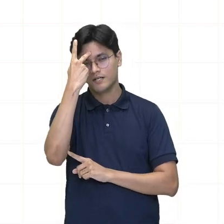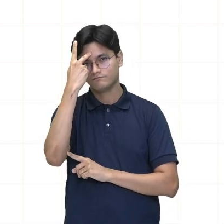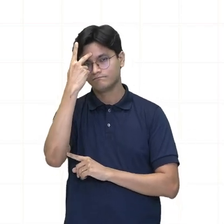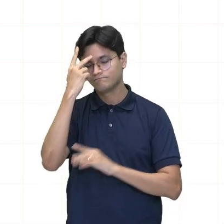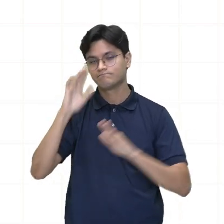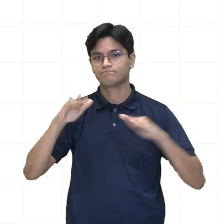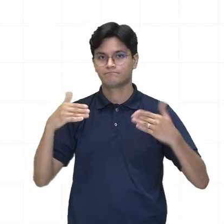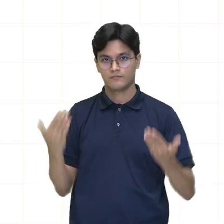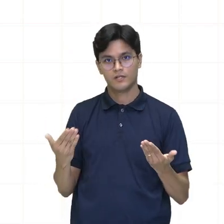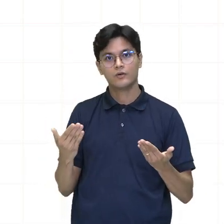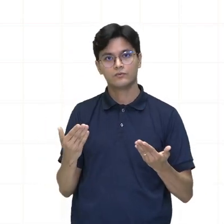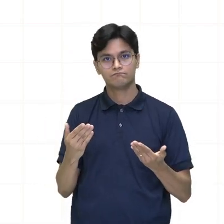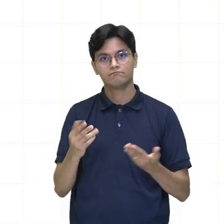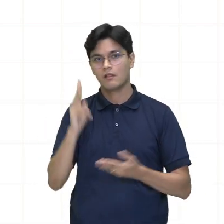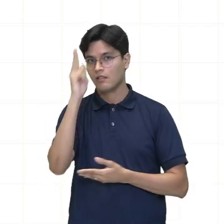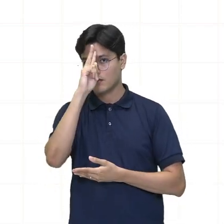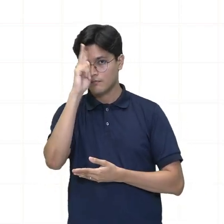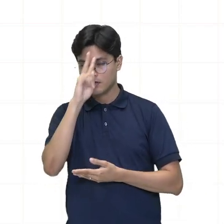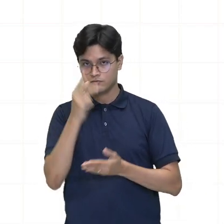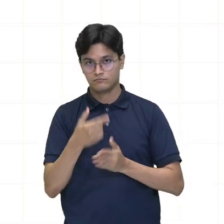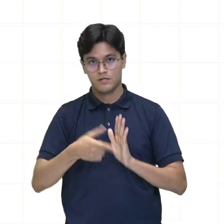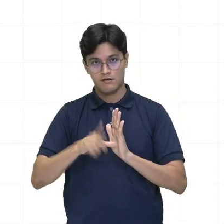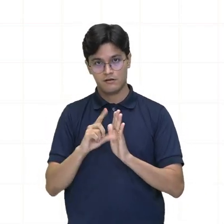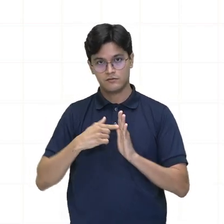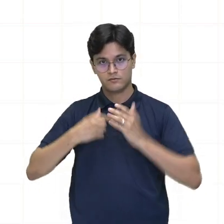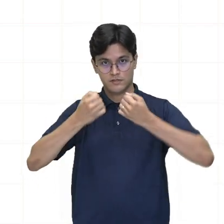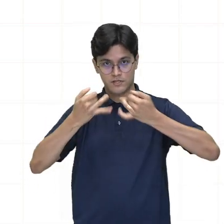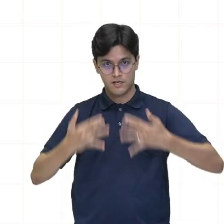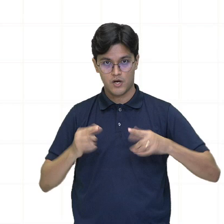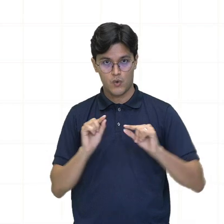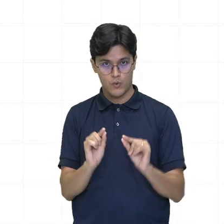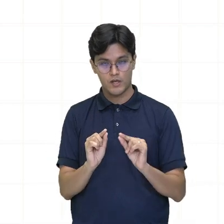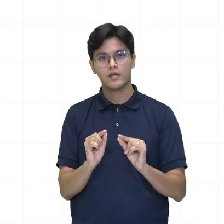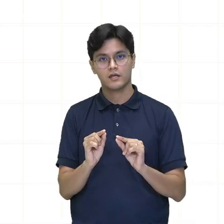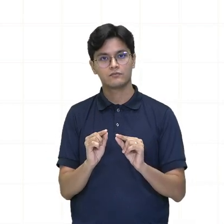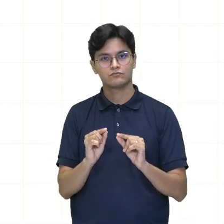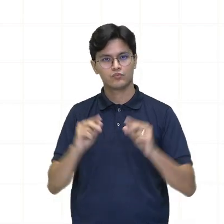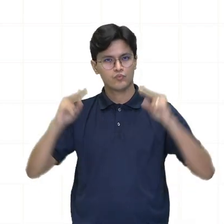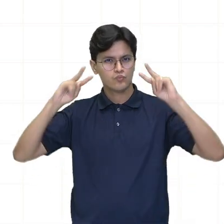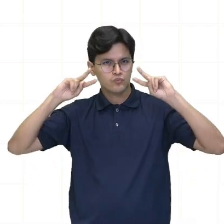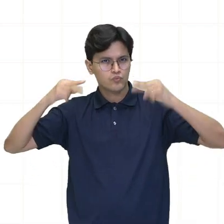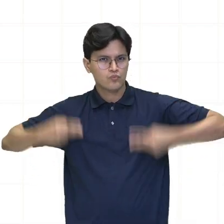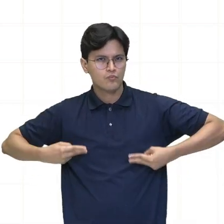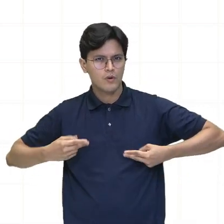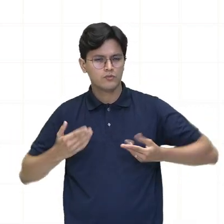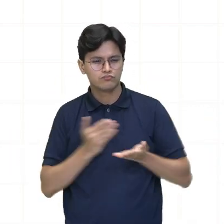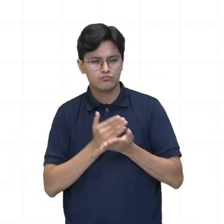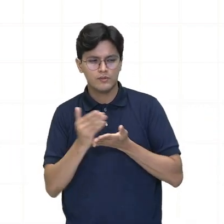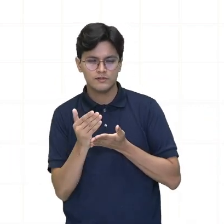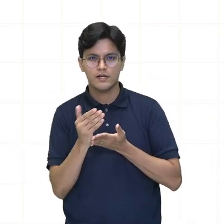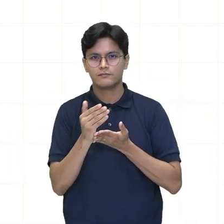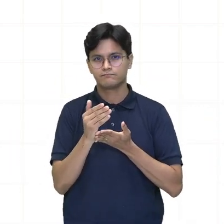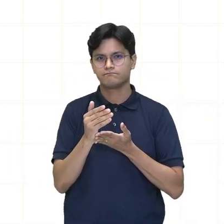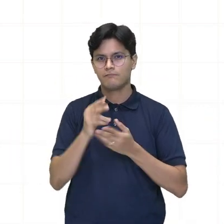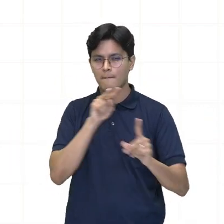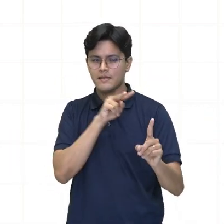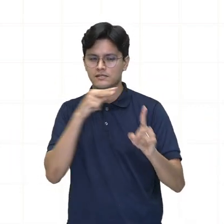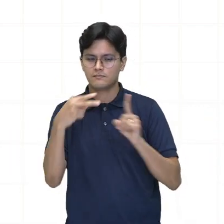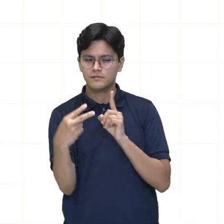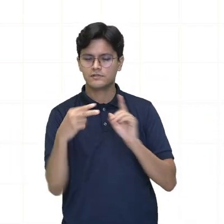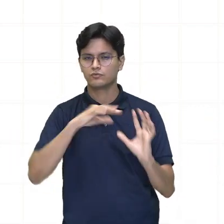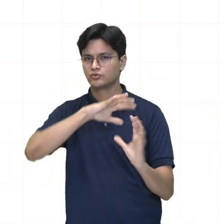ele vai começar a mudar o seu pensamento, mudar as suas características, mudar a sua percepção de mundo,